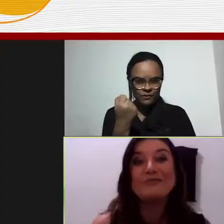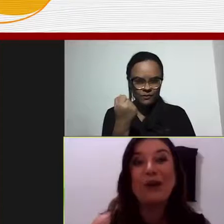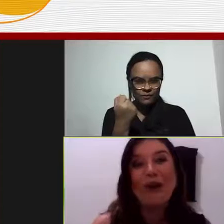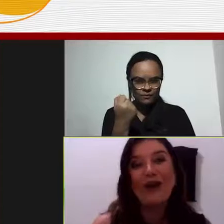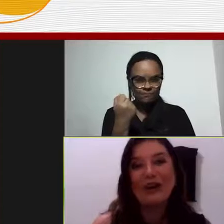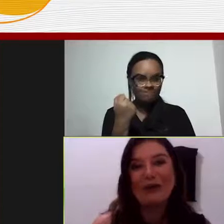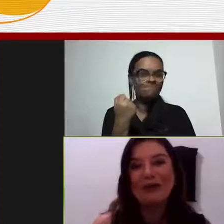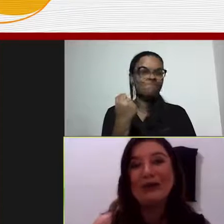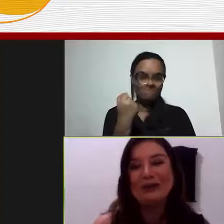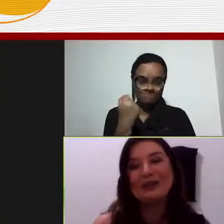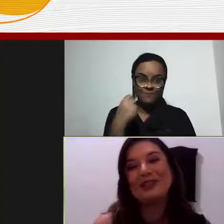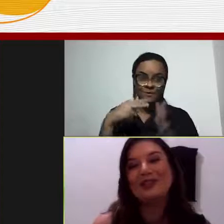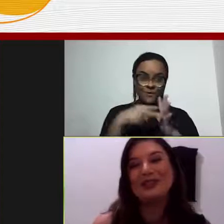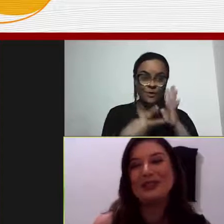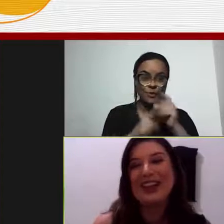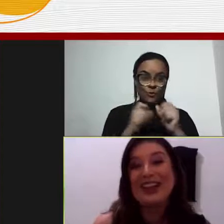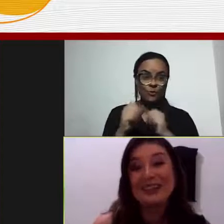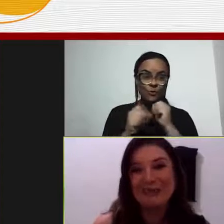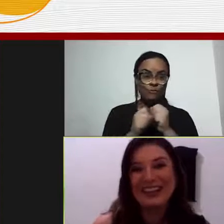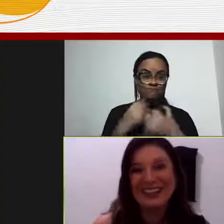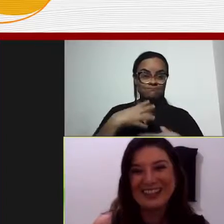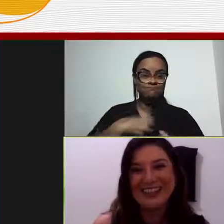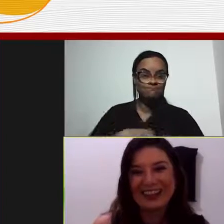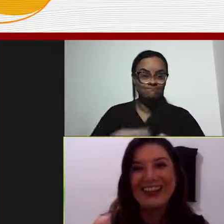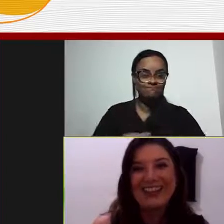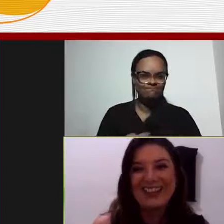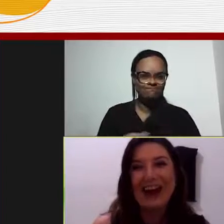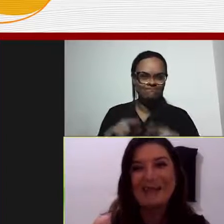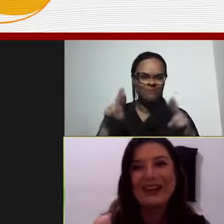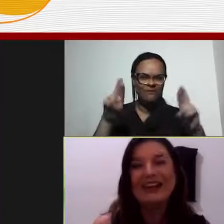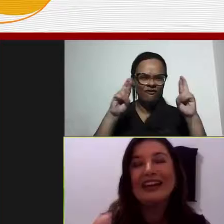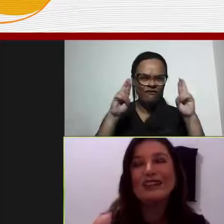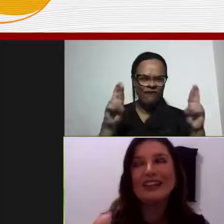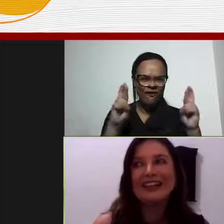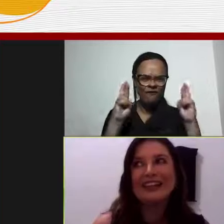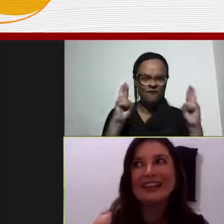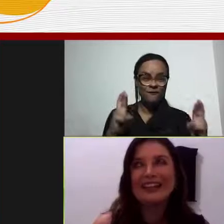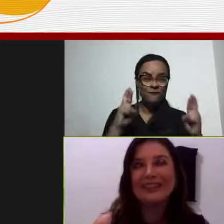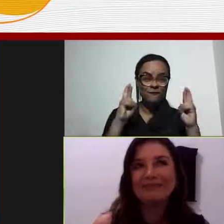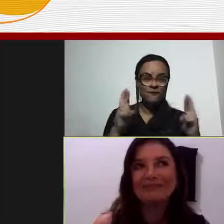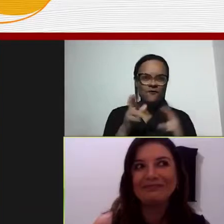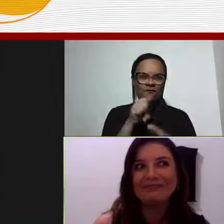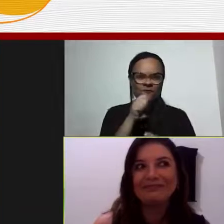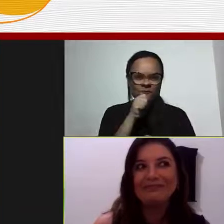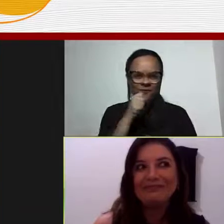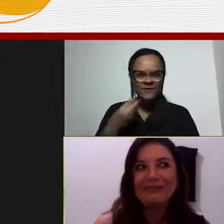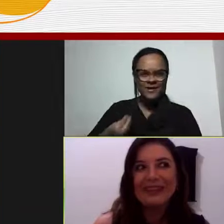valor simbólico do sentido da esperança, sabe? De que